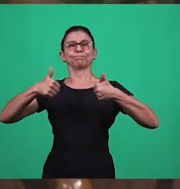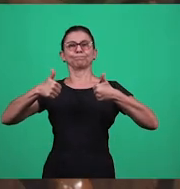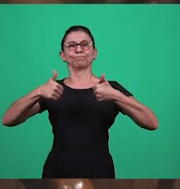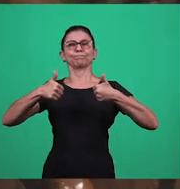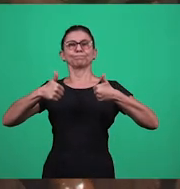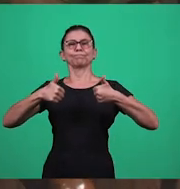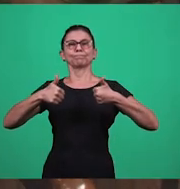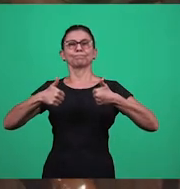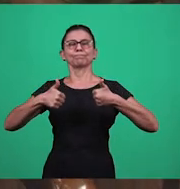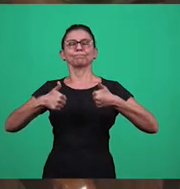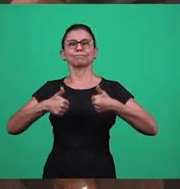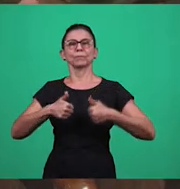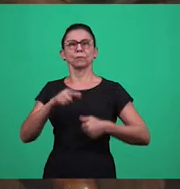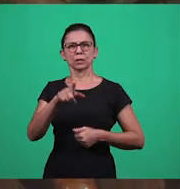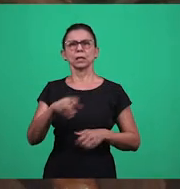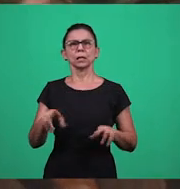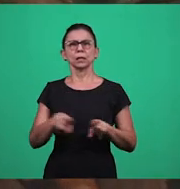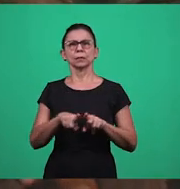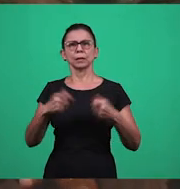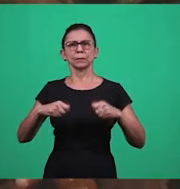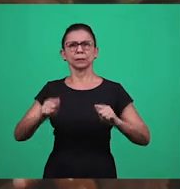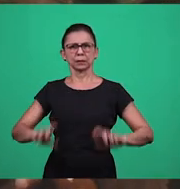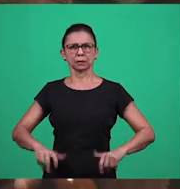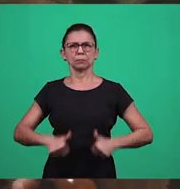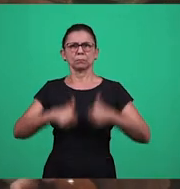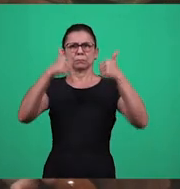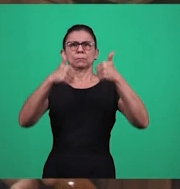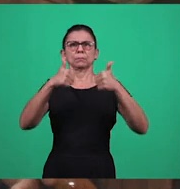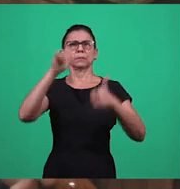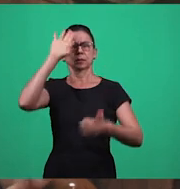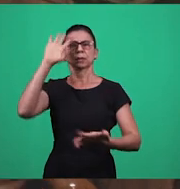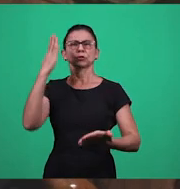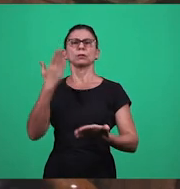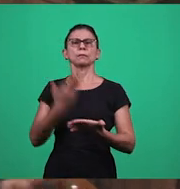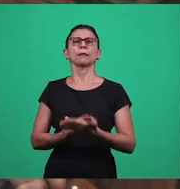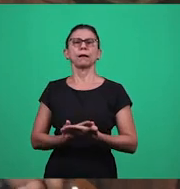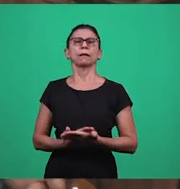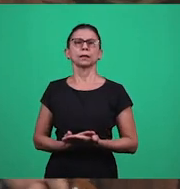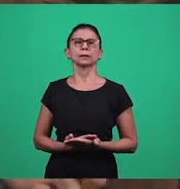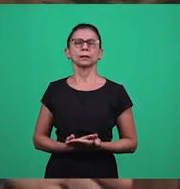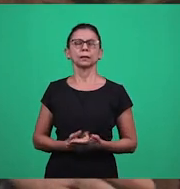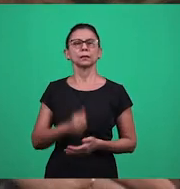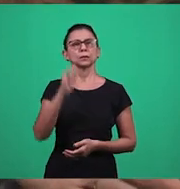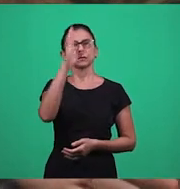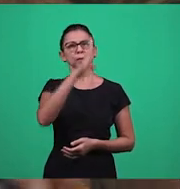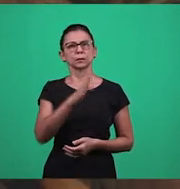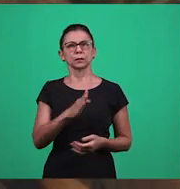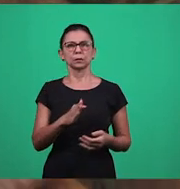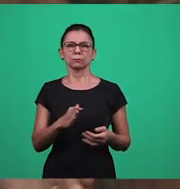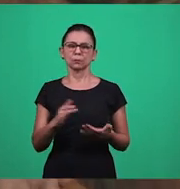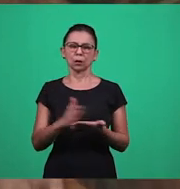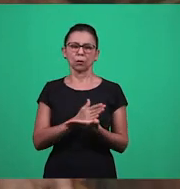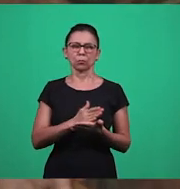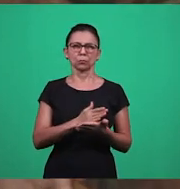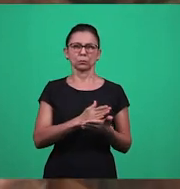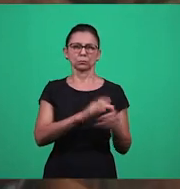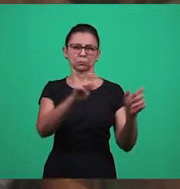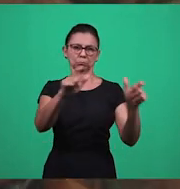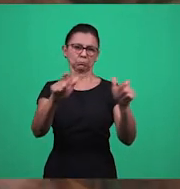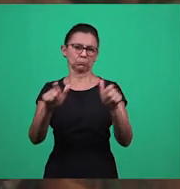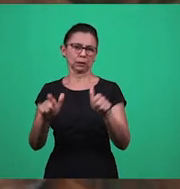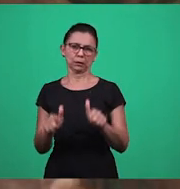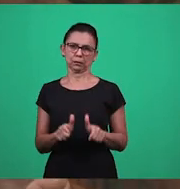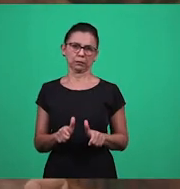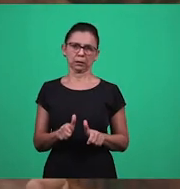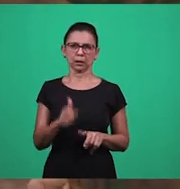pessoa otimista. E acho que as pessoas também devem estar otimistas, No Brasil, apesar de nós termos algumas cidades onde